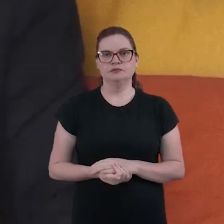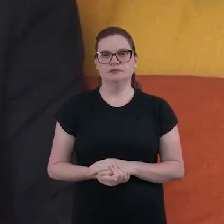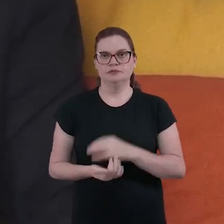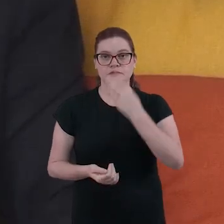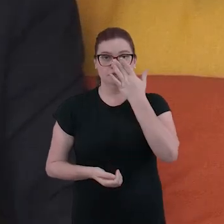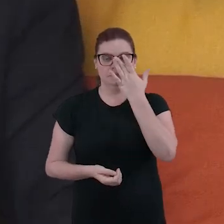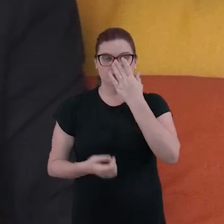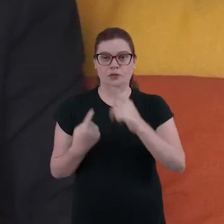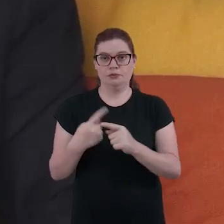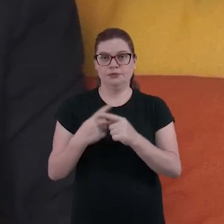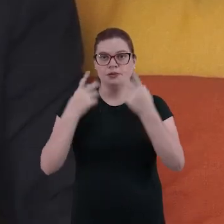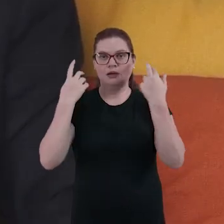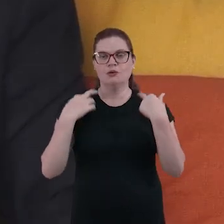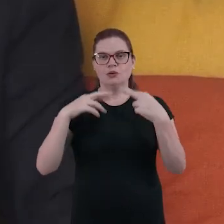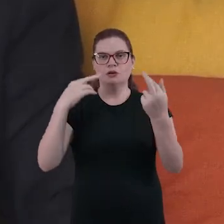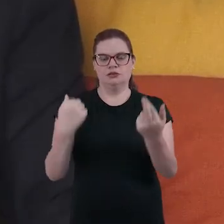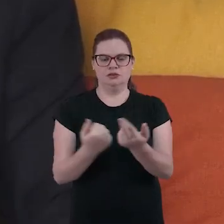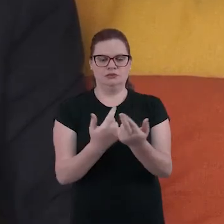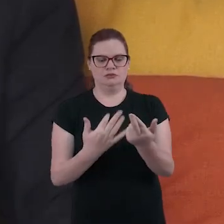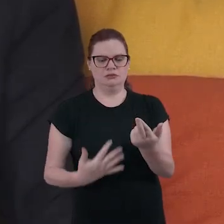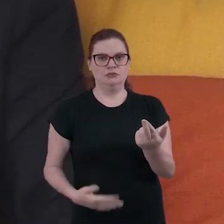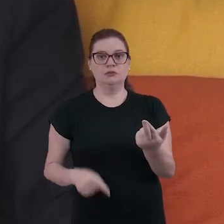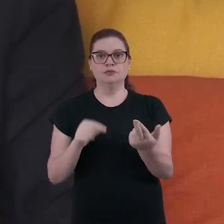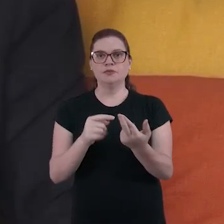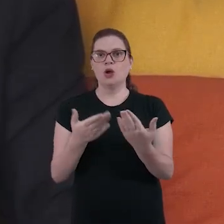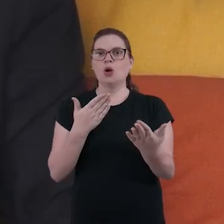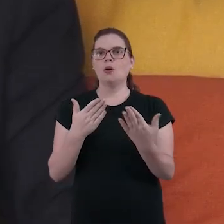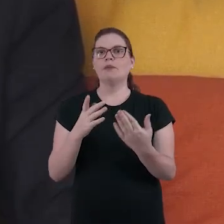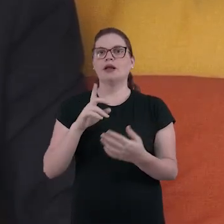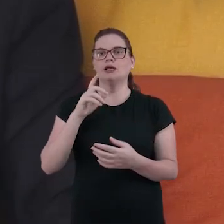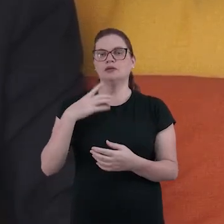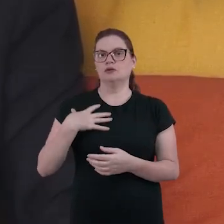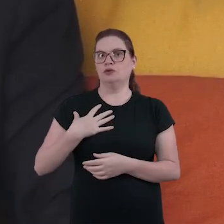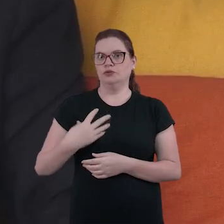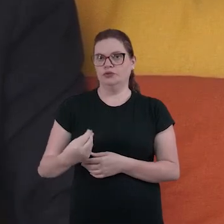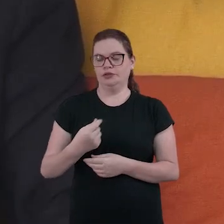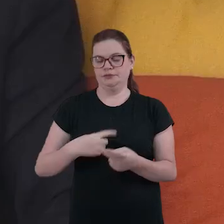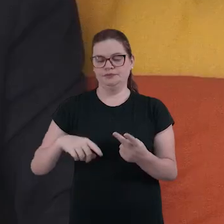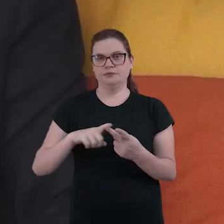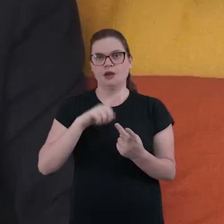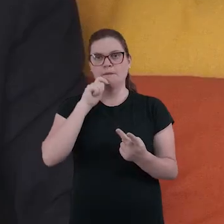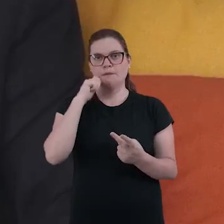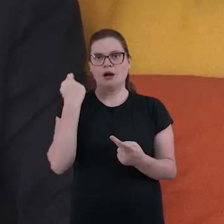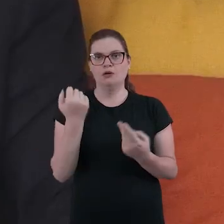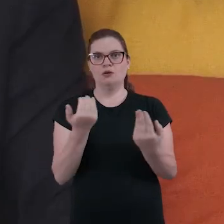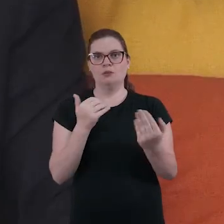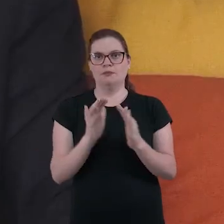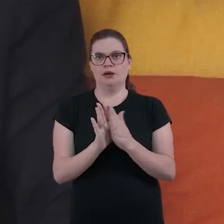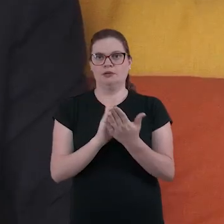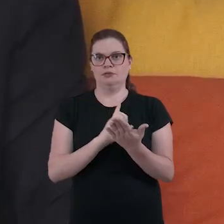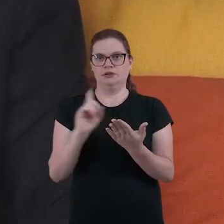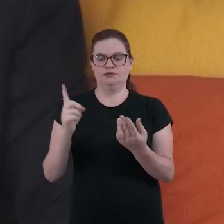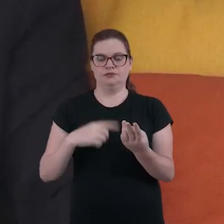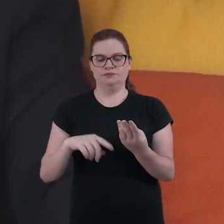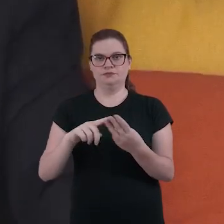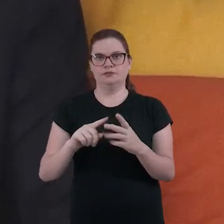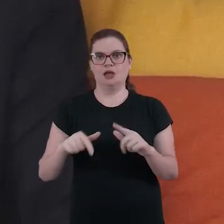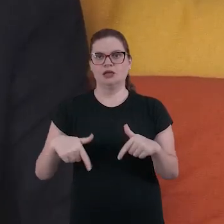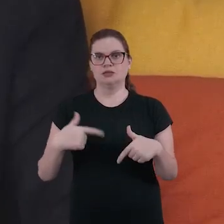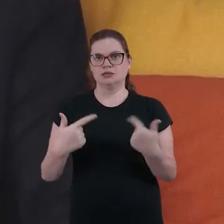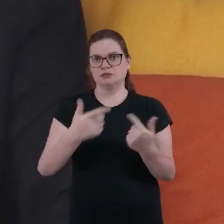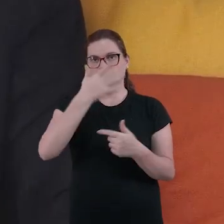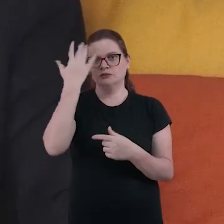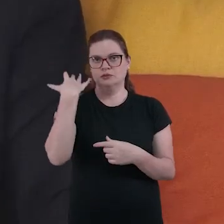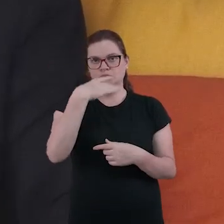no guisado, o cordeiro morto, o filho. O pão, a palavra, e o vinho, a operação do Espírito